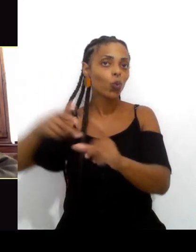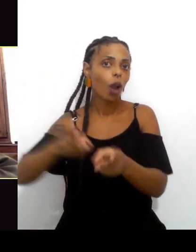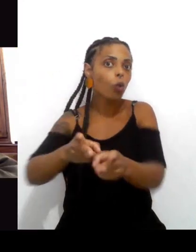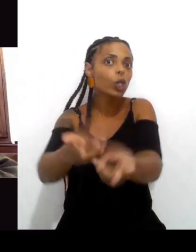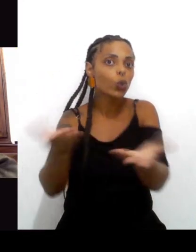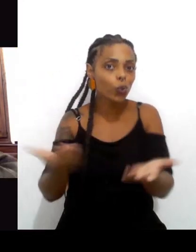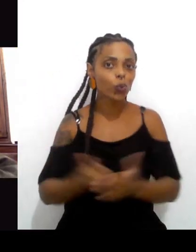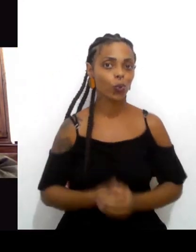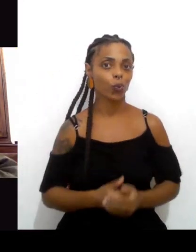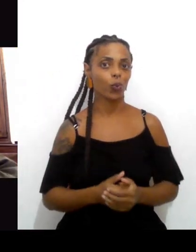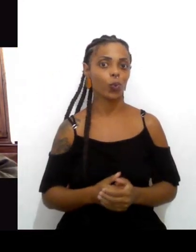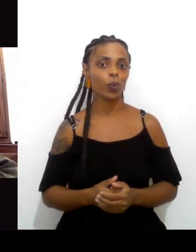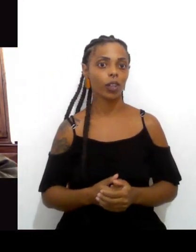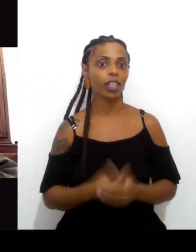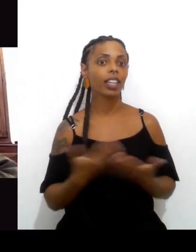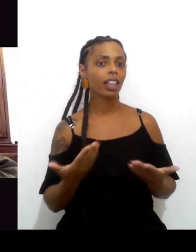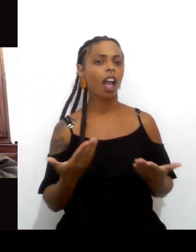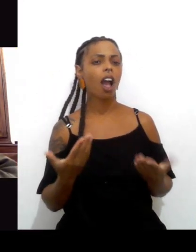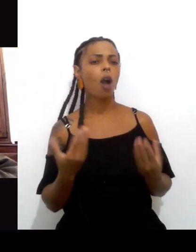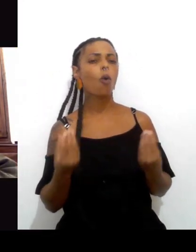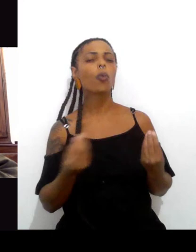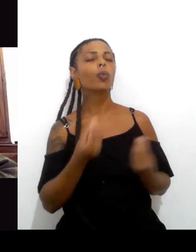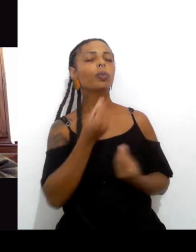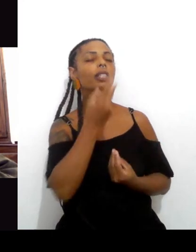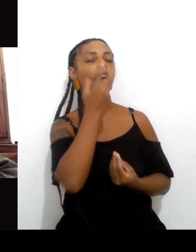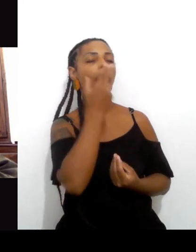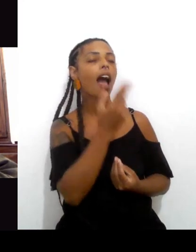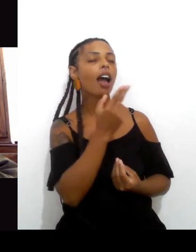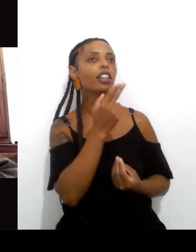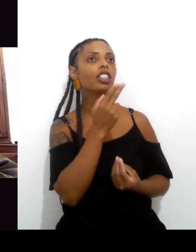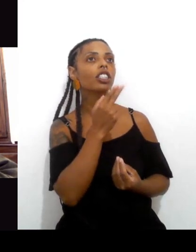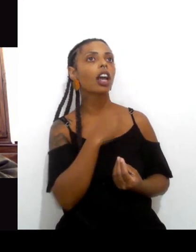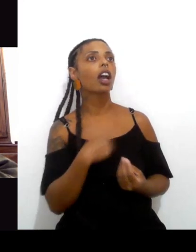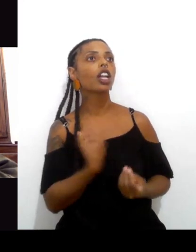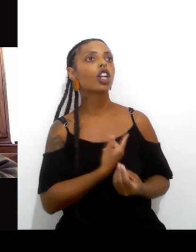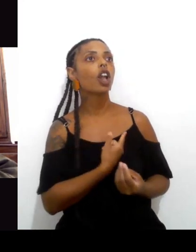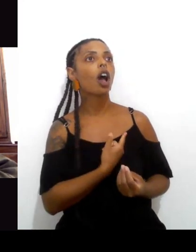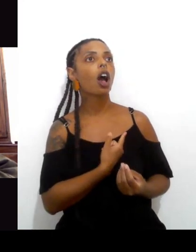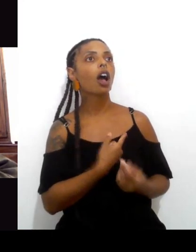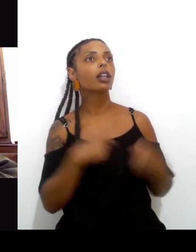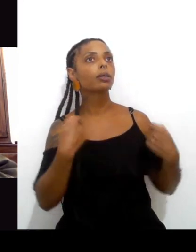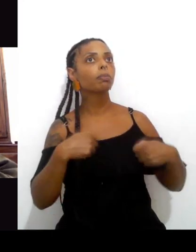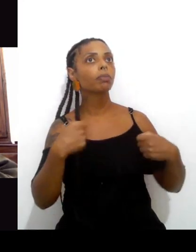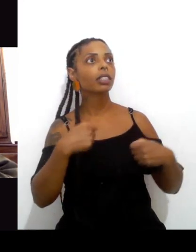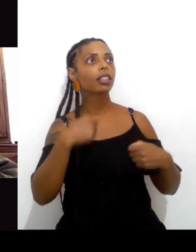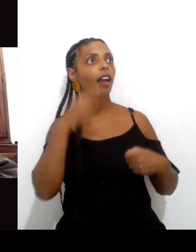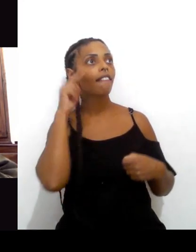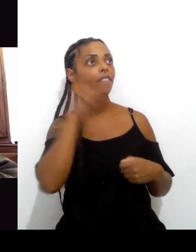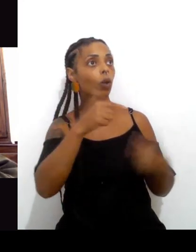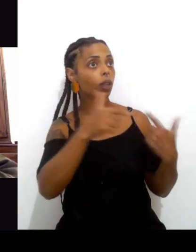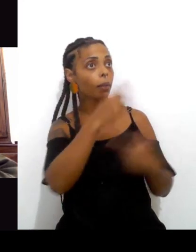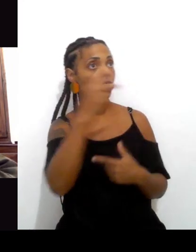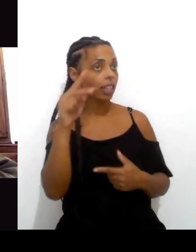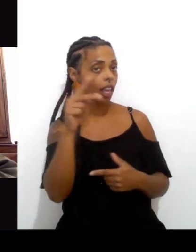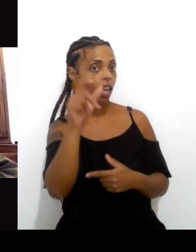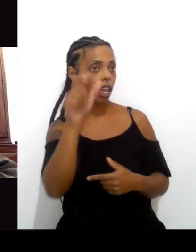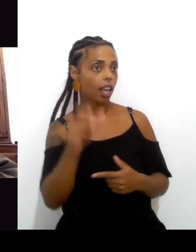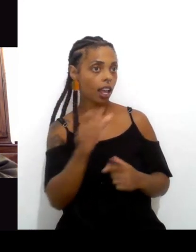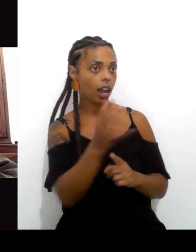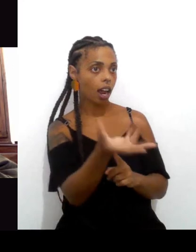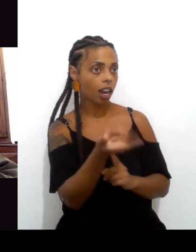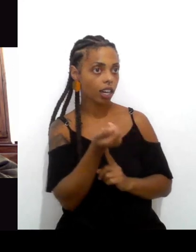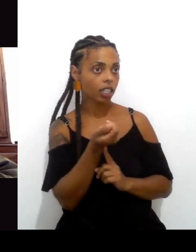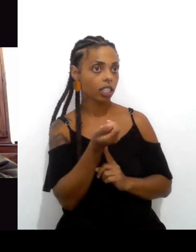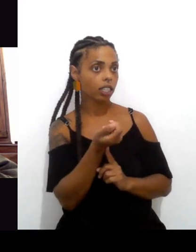e enfim até que ponto você acha que a gente deve ler né a obra do artista nessa chave